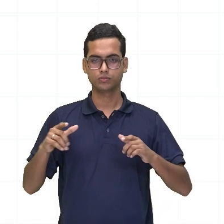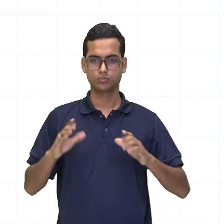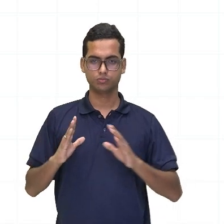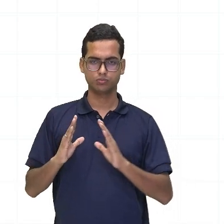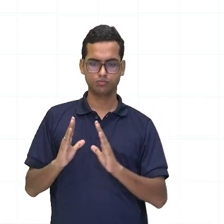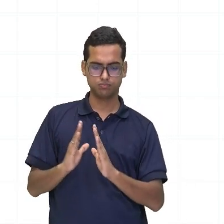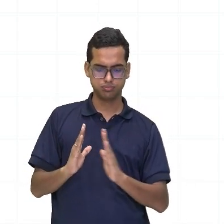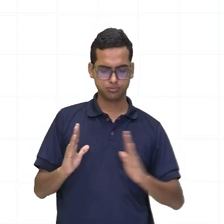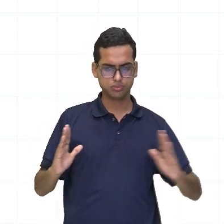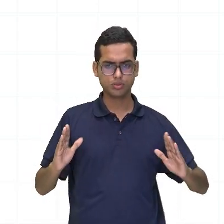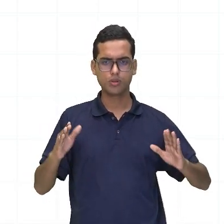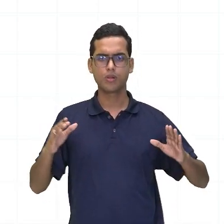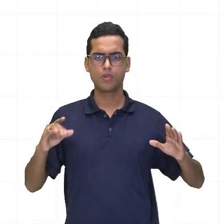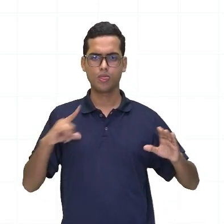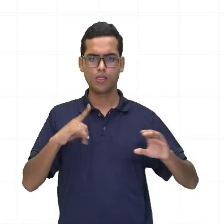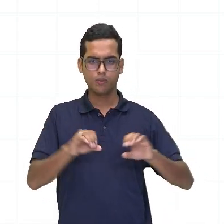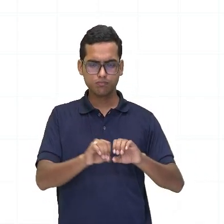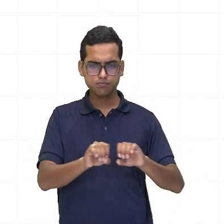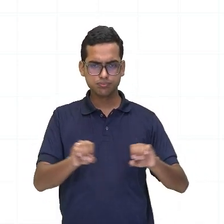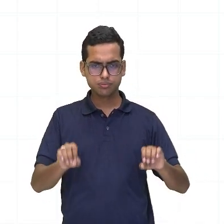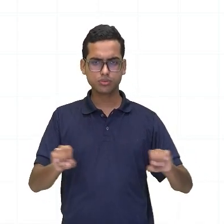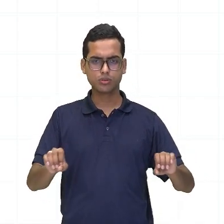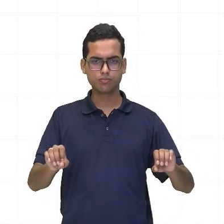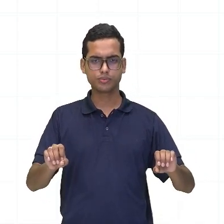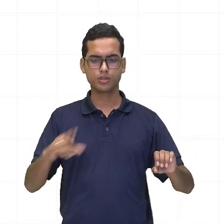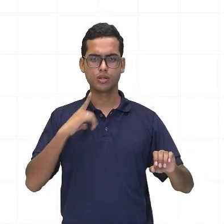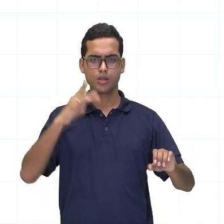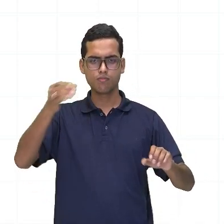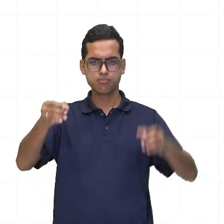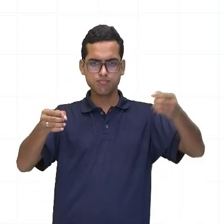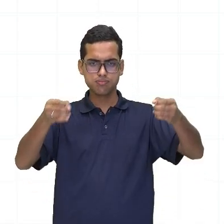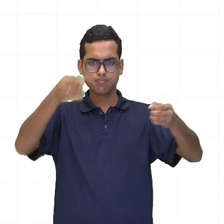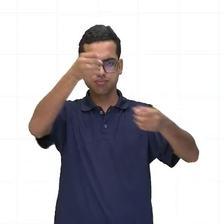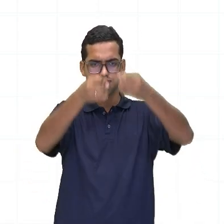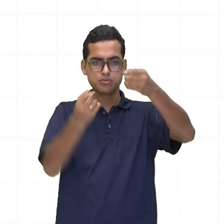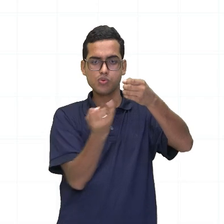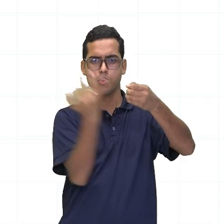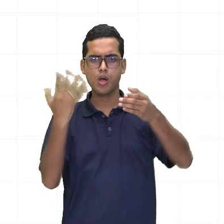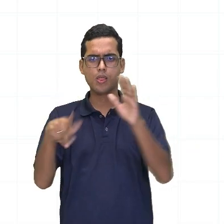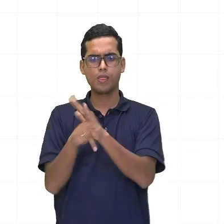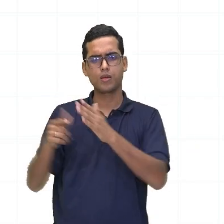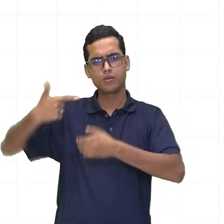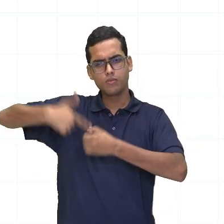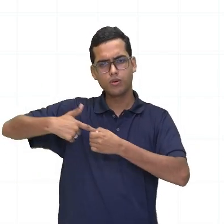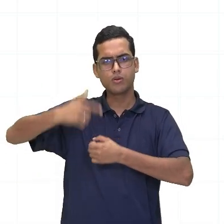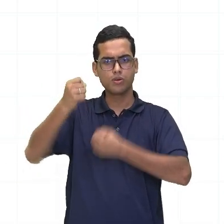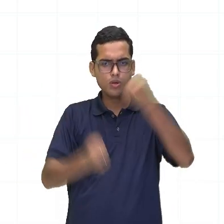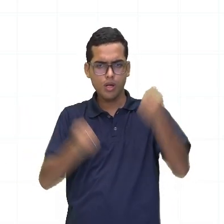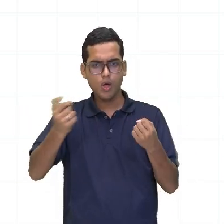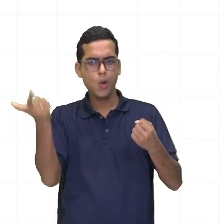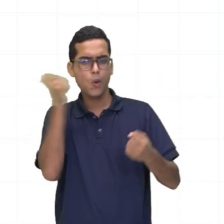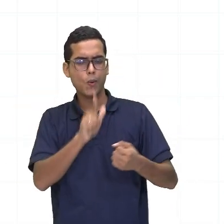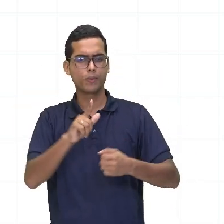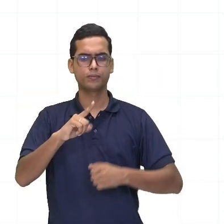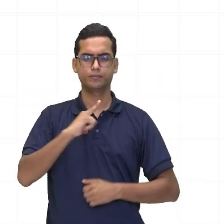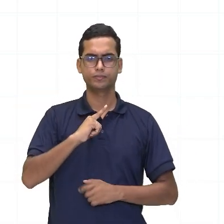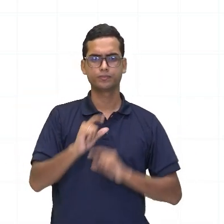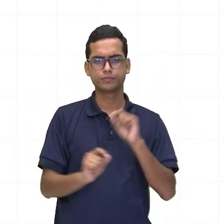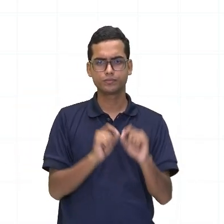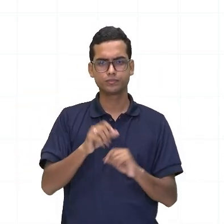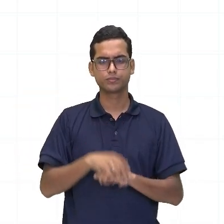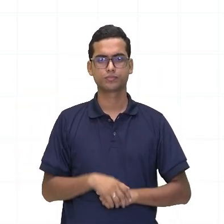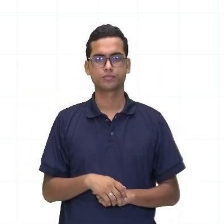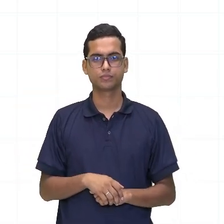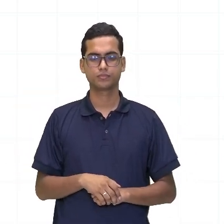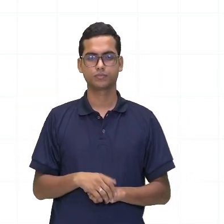a quantidade de combustível que cada carro tem para trabalhar. Então, se eu tenho ali um carro que tem 3 a